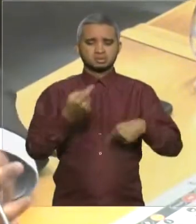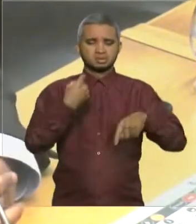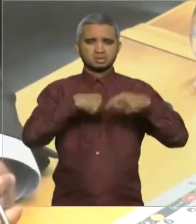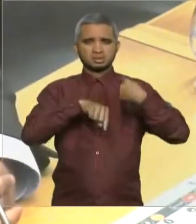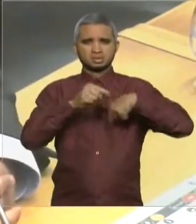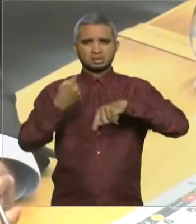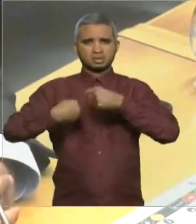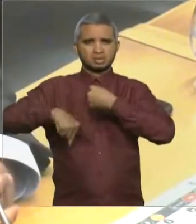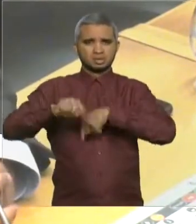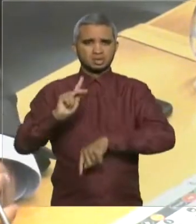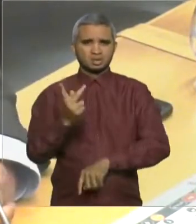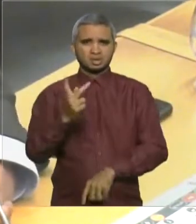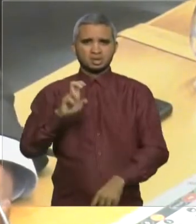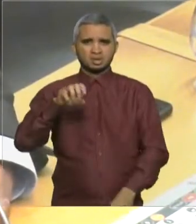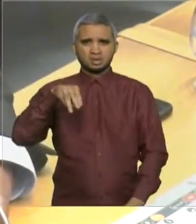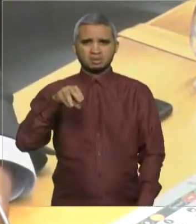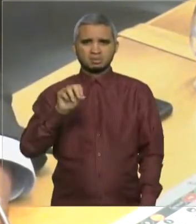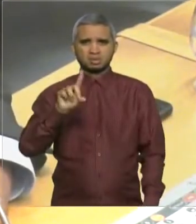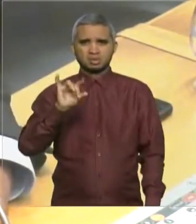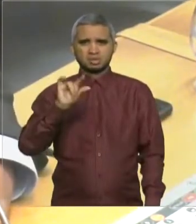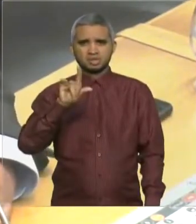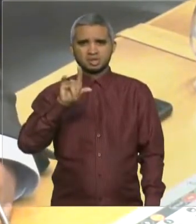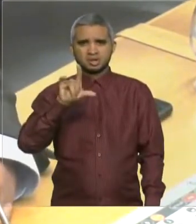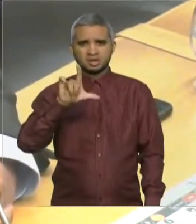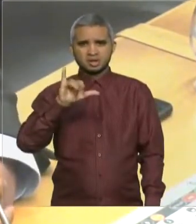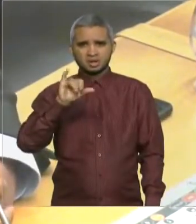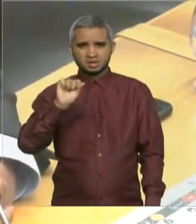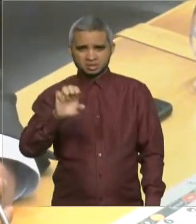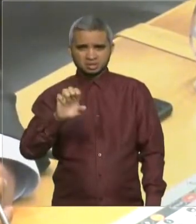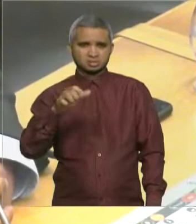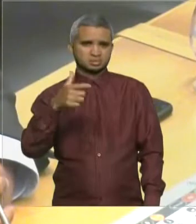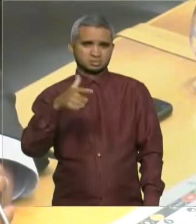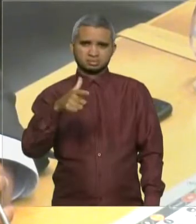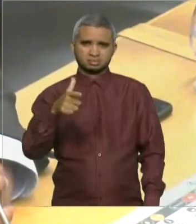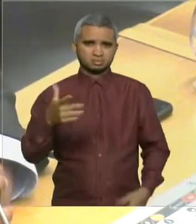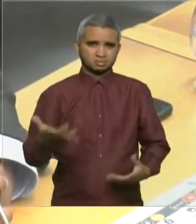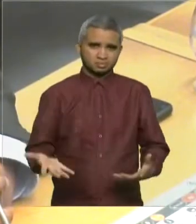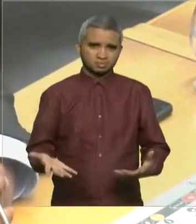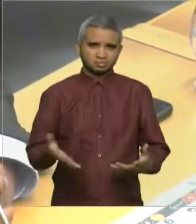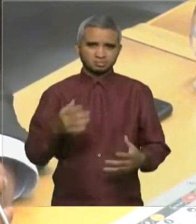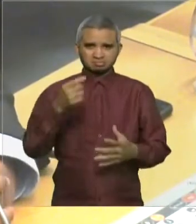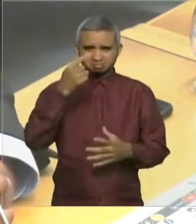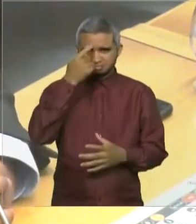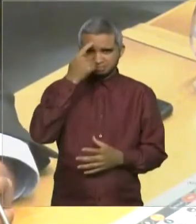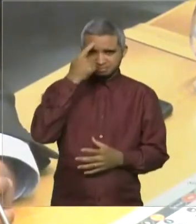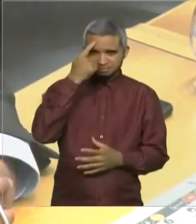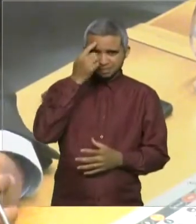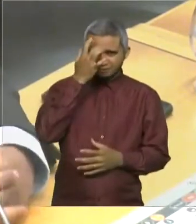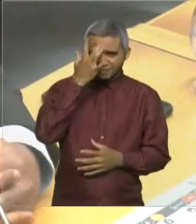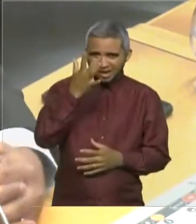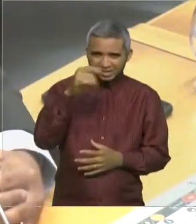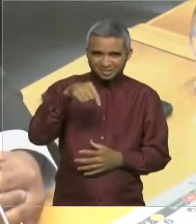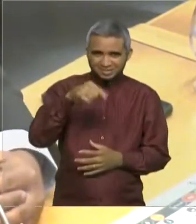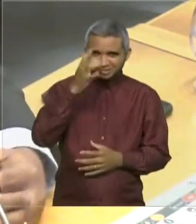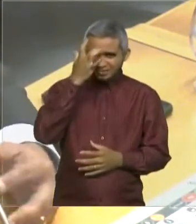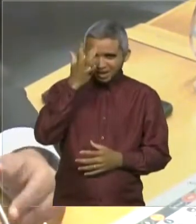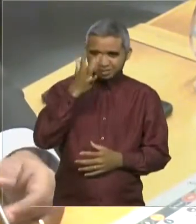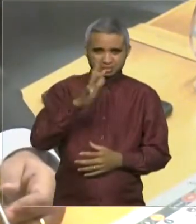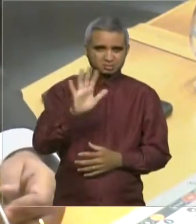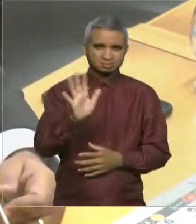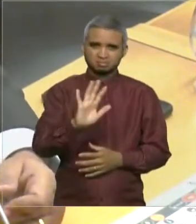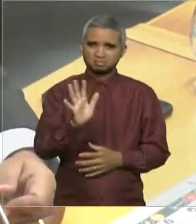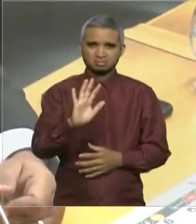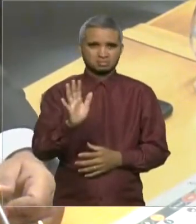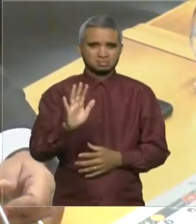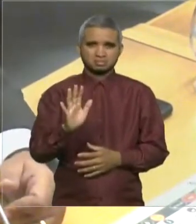dá ao serviço de saúde. Está fácil? Não, não está fácil. Não está fácil. É o momento de maior crise, é o momento